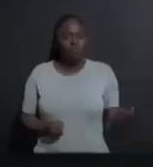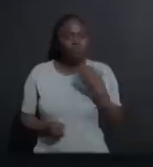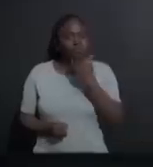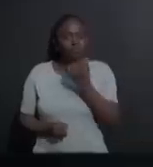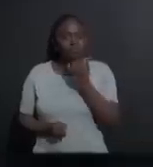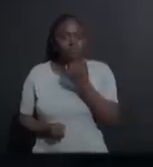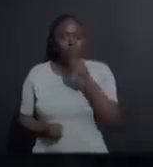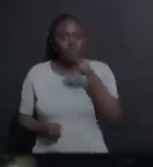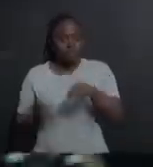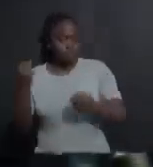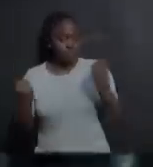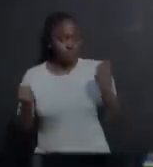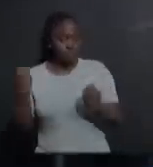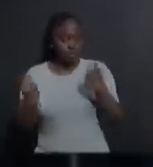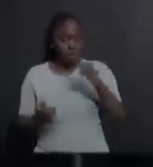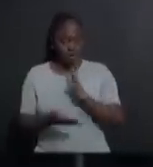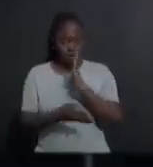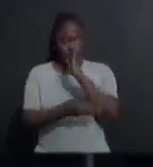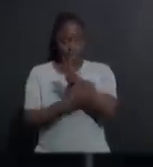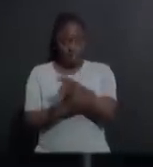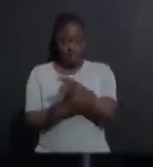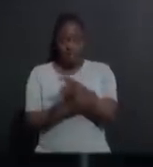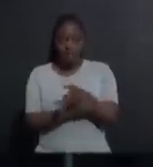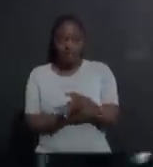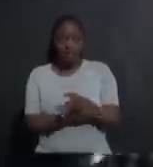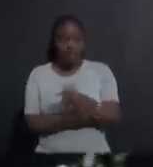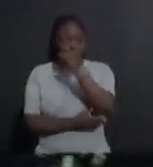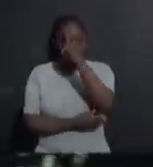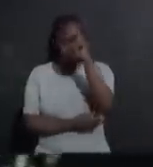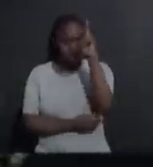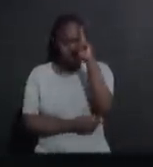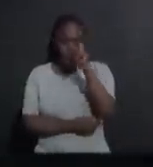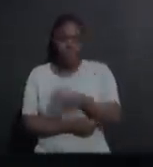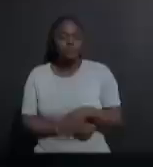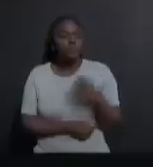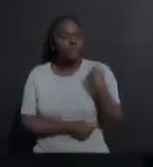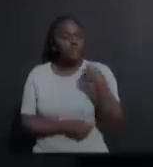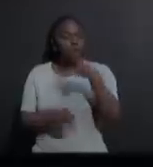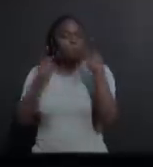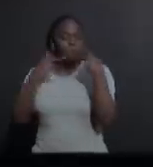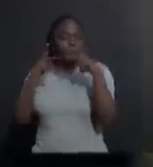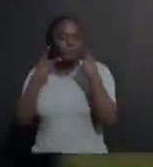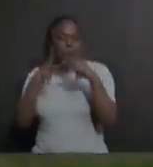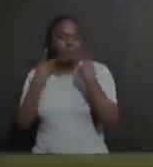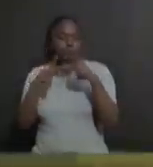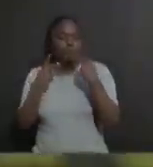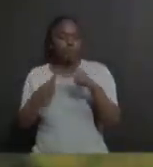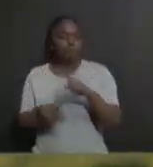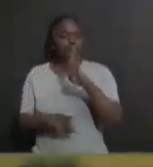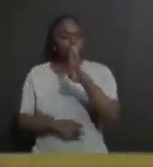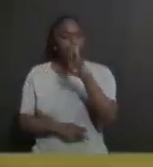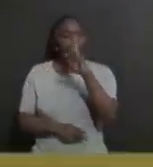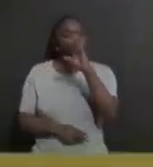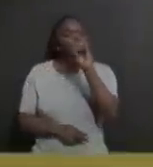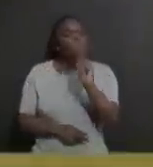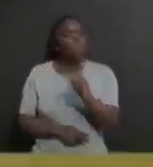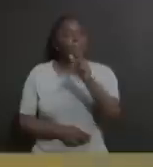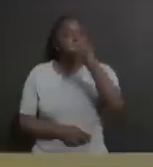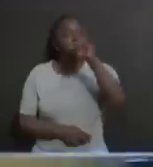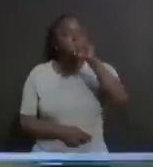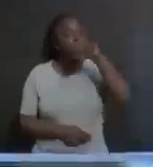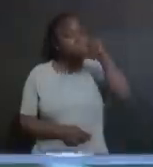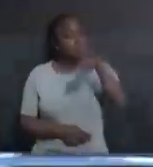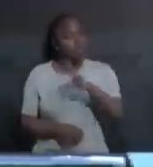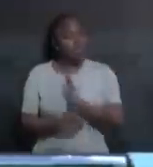Você está dirigindo um Uber, um táxi? Eu estava em Nova York, fui pregar no Brooklyn. Não sabia, entrei num táxi amarelo